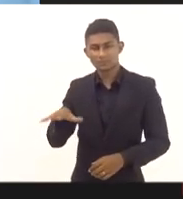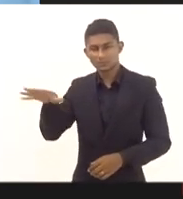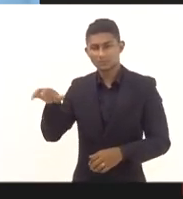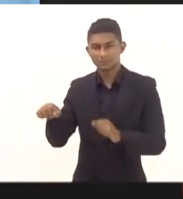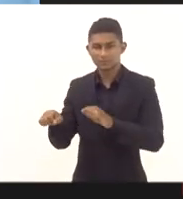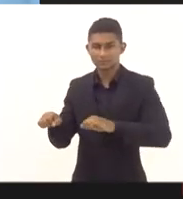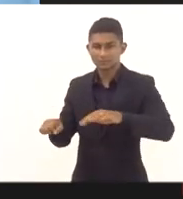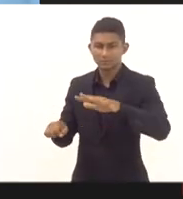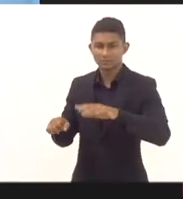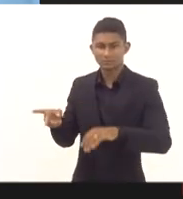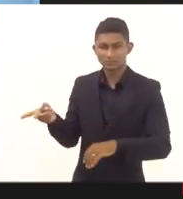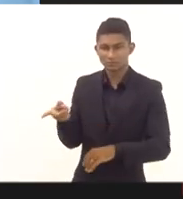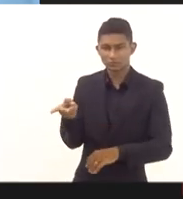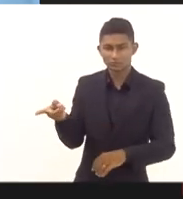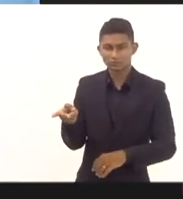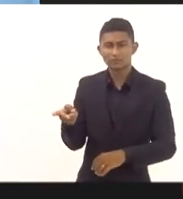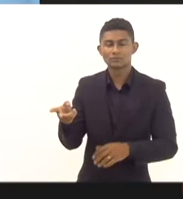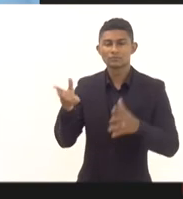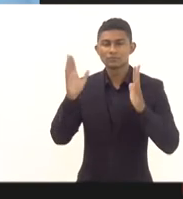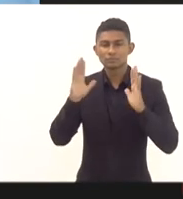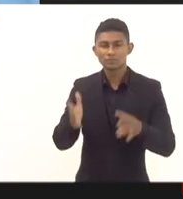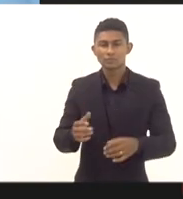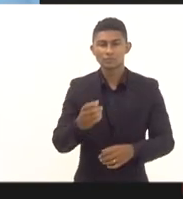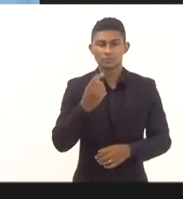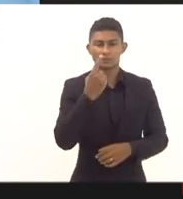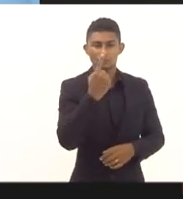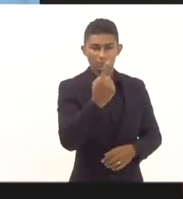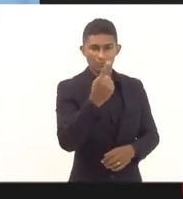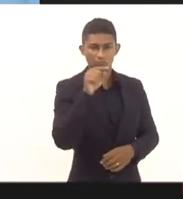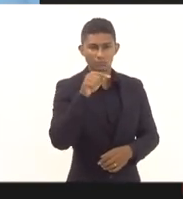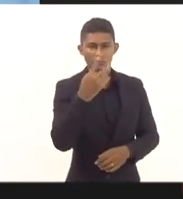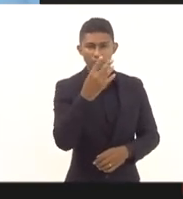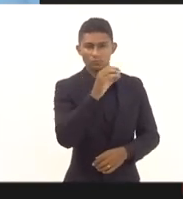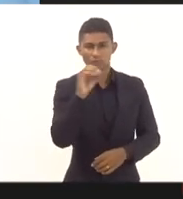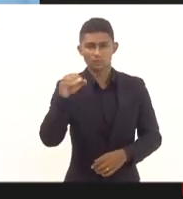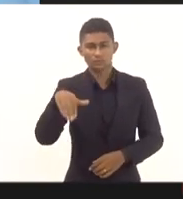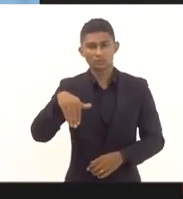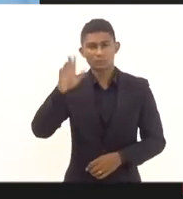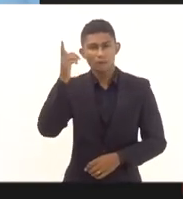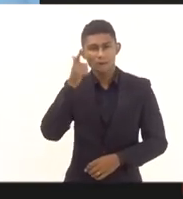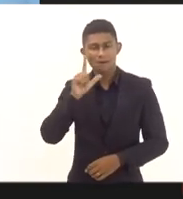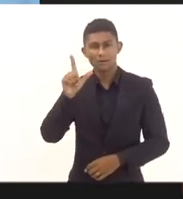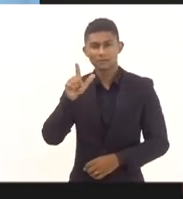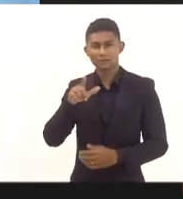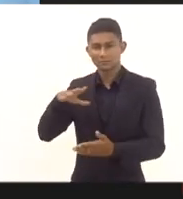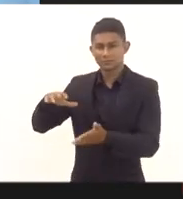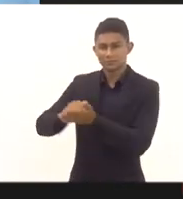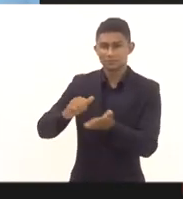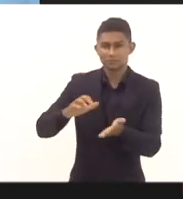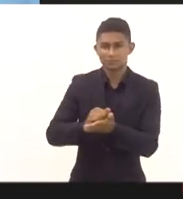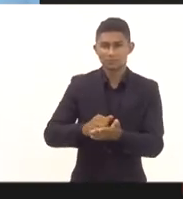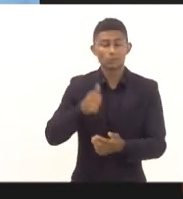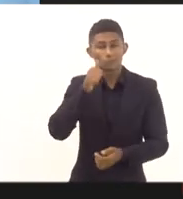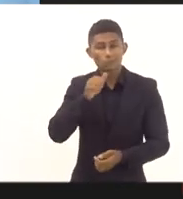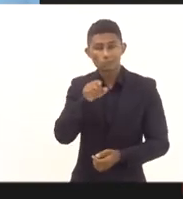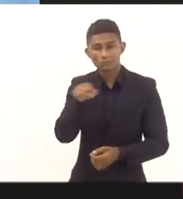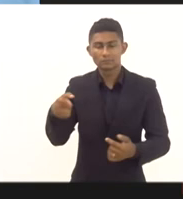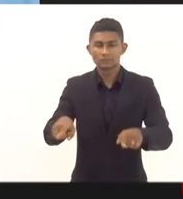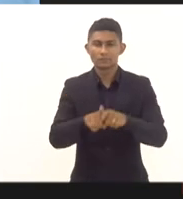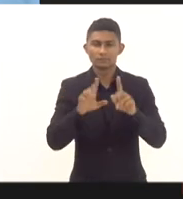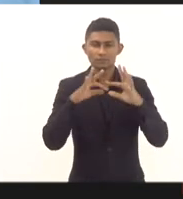Mas vamos batendo já passamos de 1.400 inscrições de mulheres chefes de família